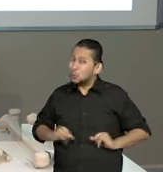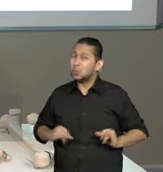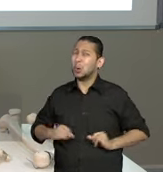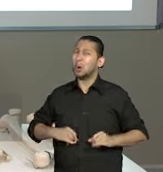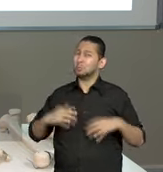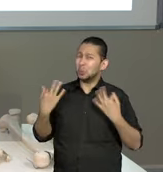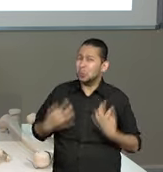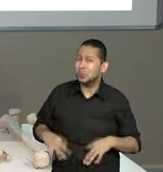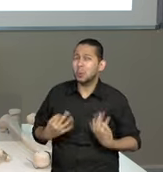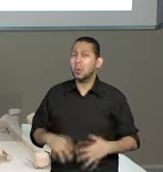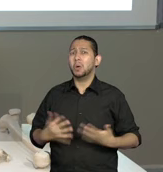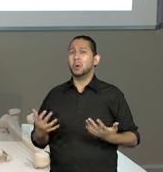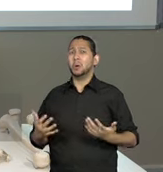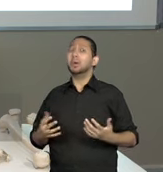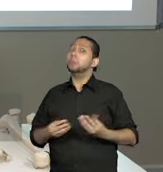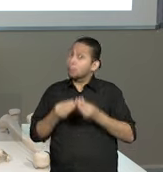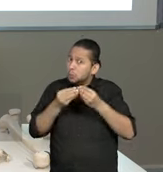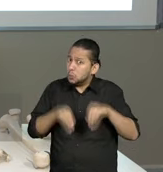ou